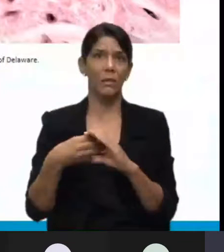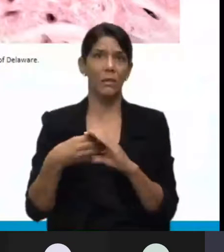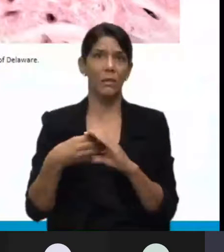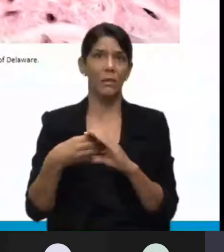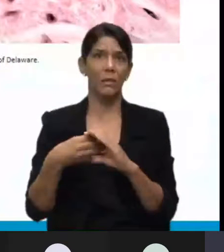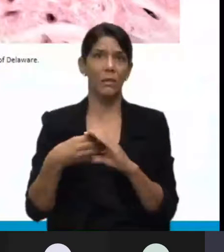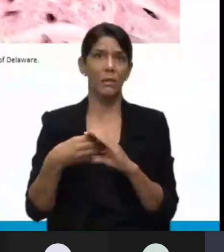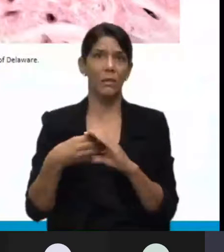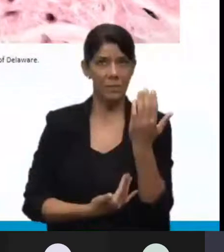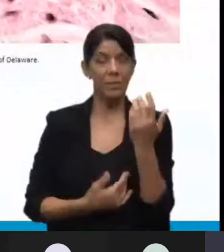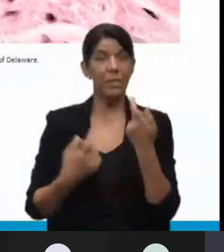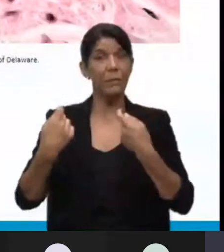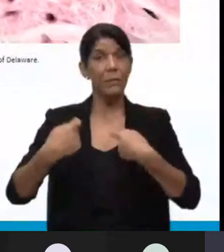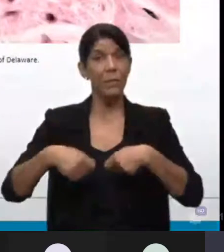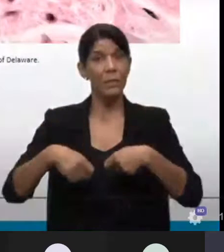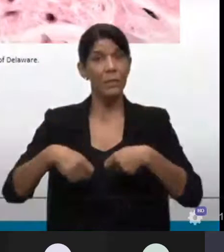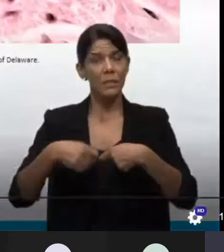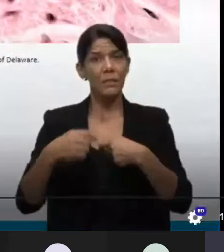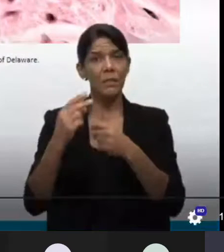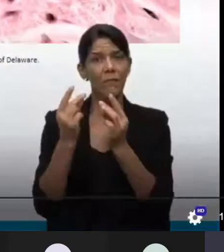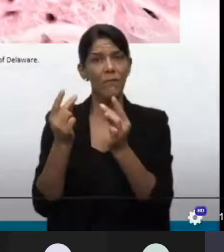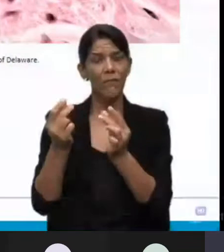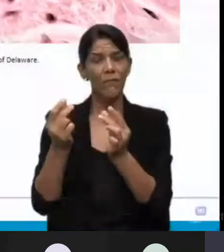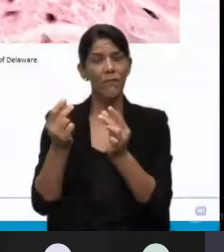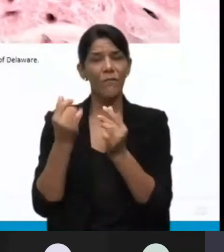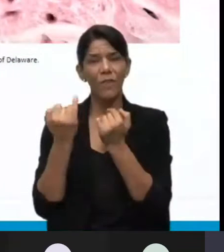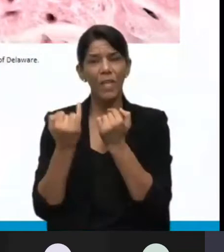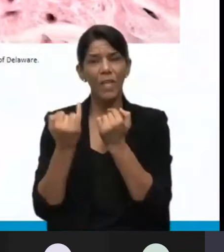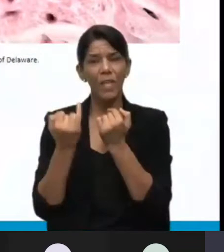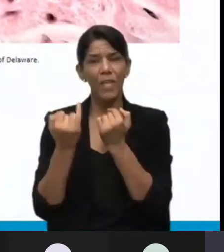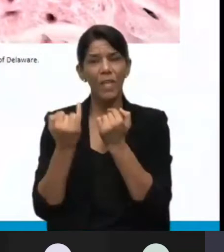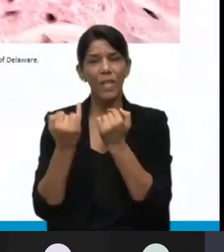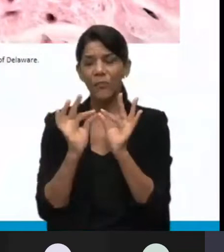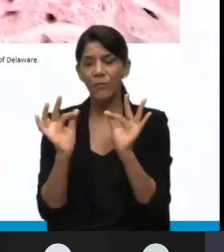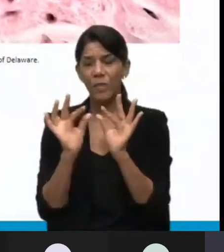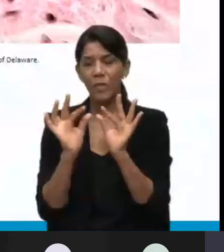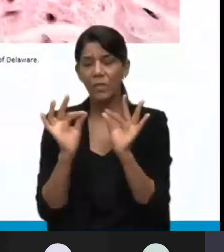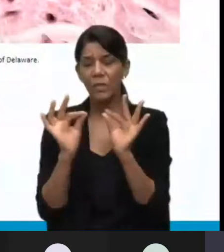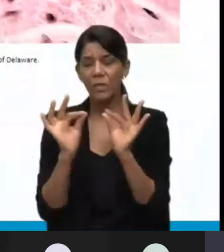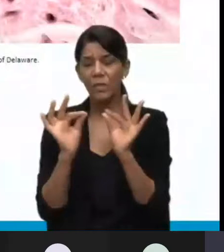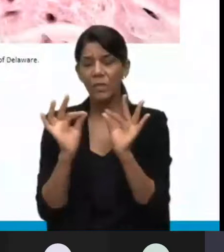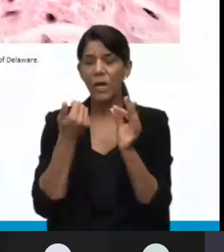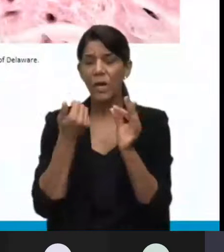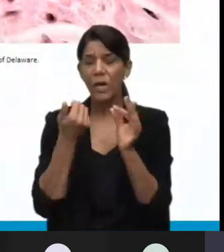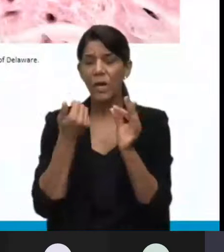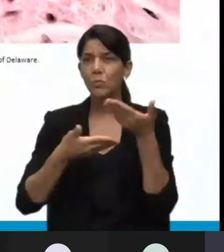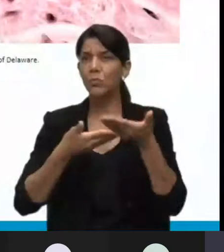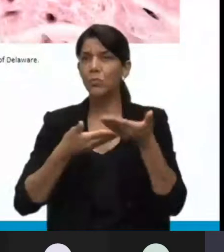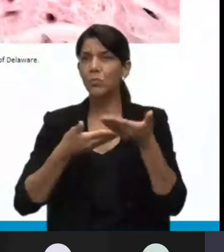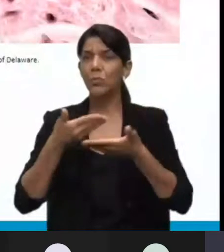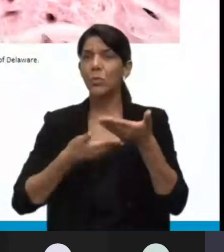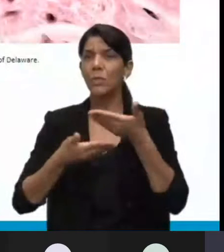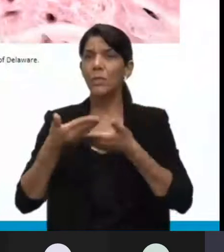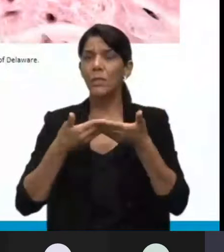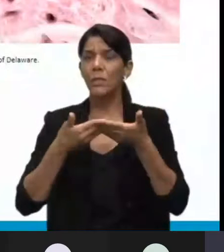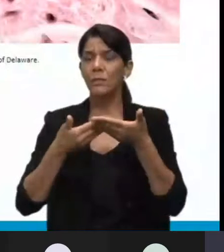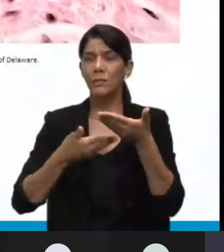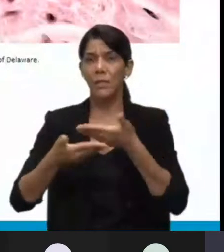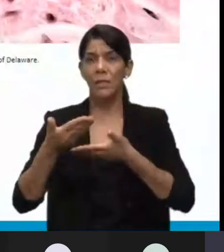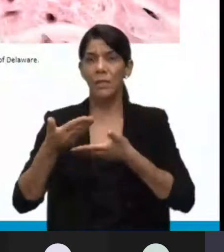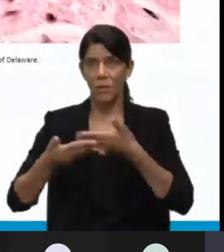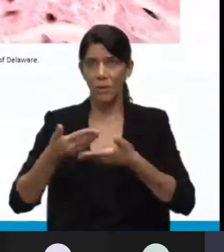e o sangue. Então, ele precisa ser fino suficiente para facilitar, né, a ocorrência